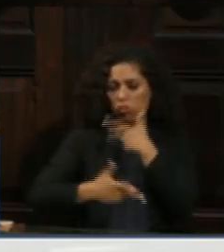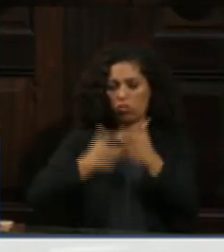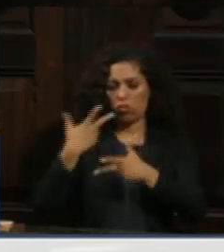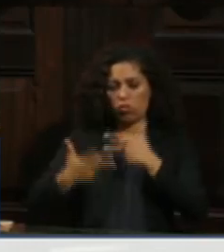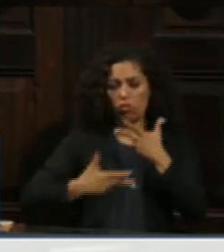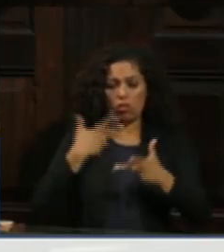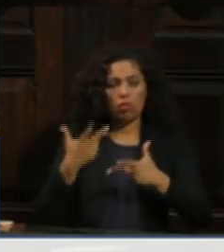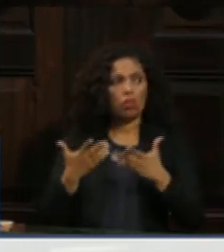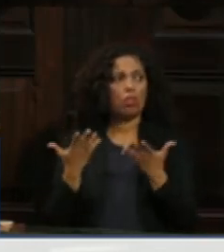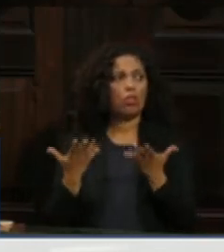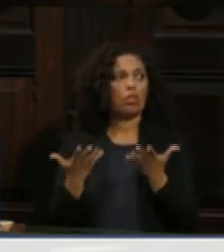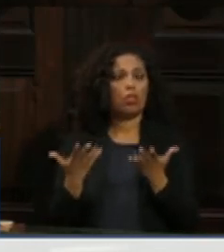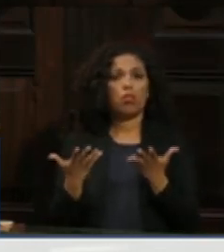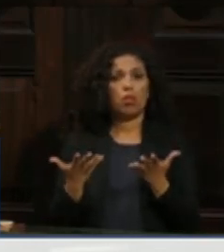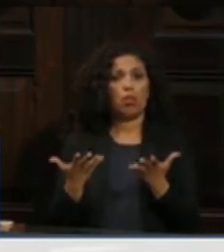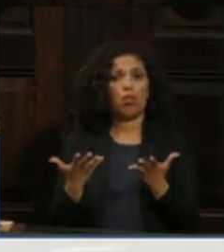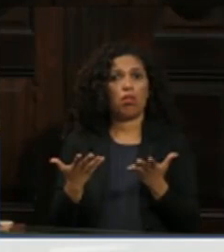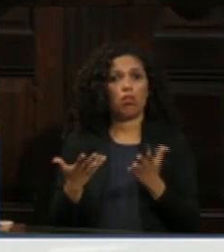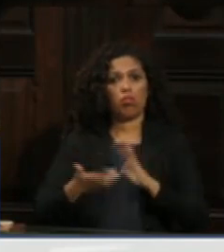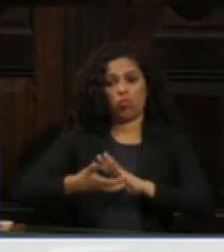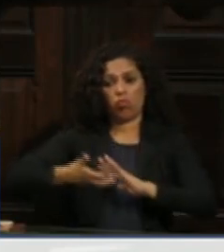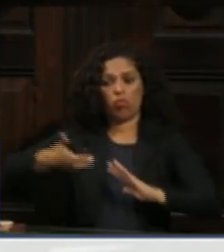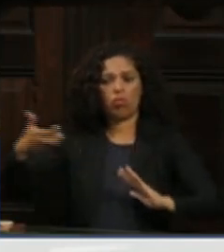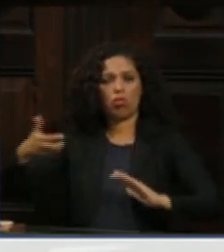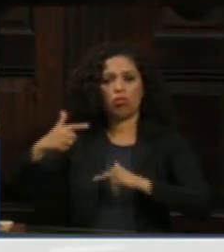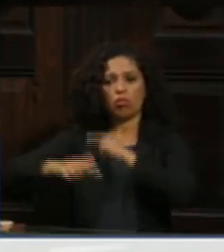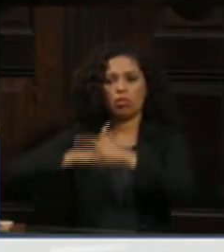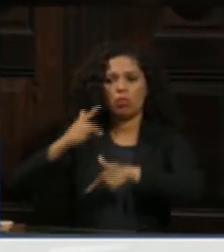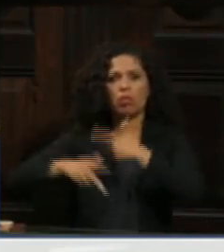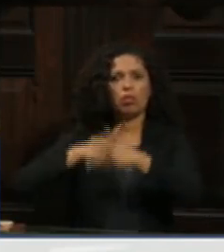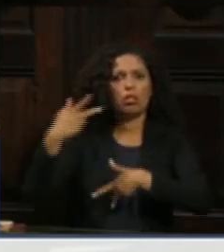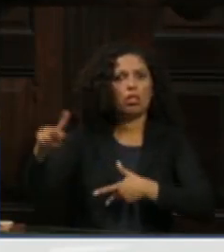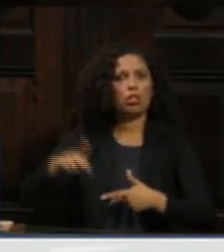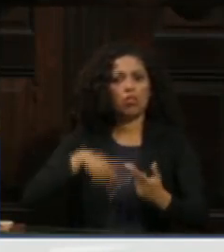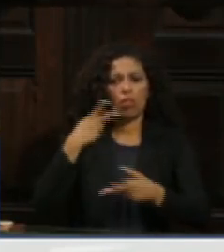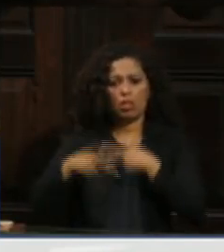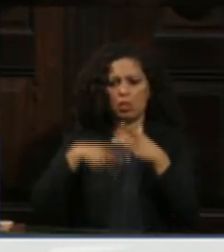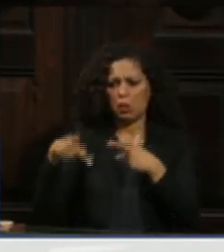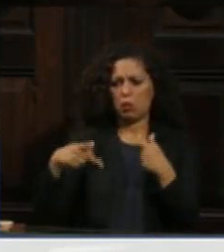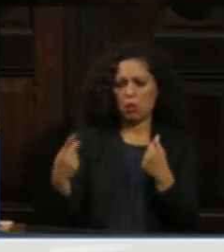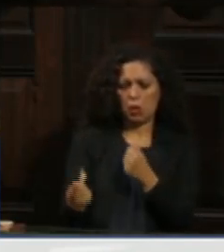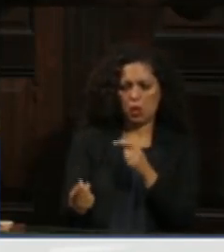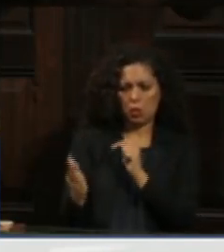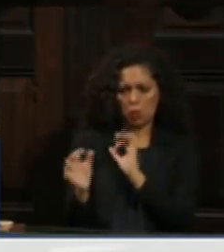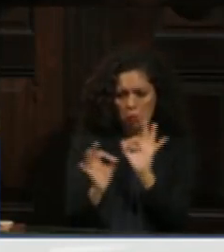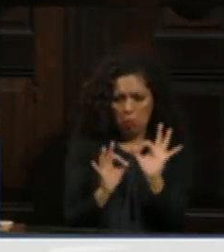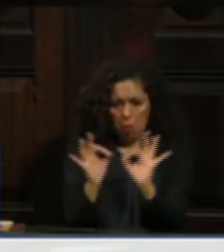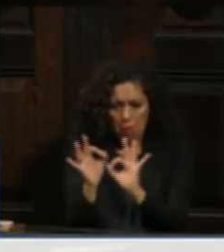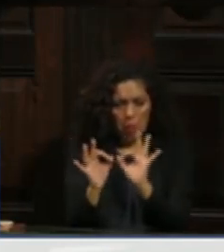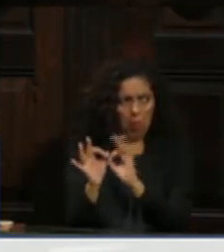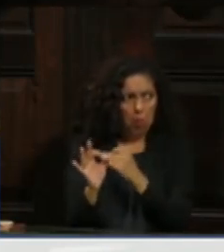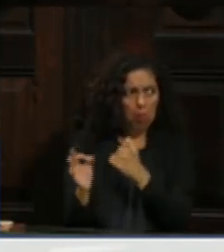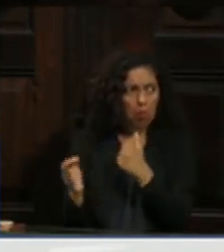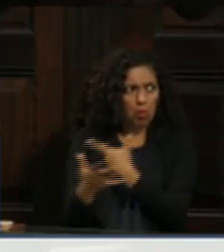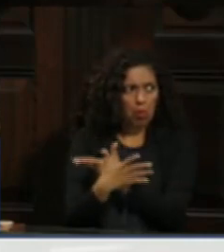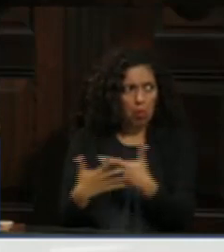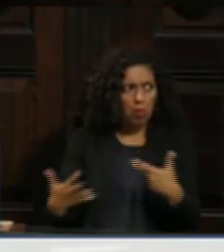Já estão sendo, obviamente, com a divulgação dos nomes, já estão perdendo clientes.